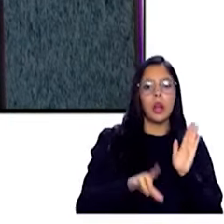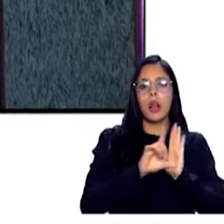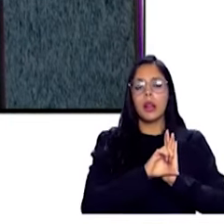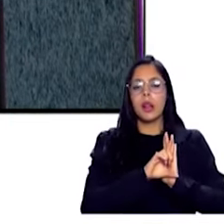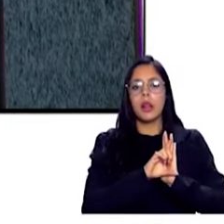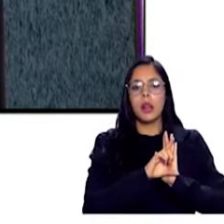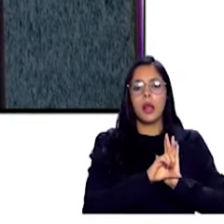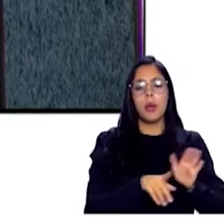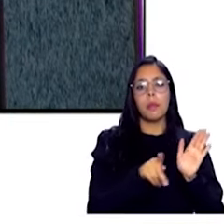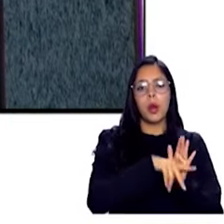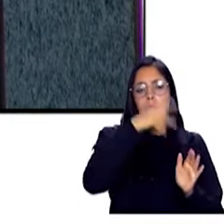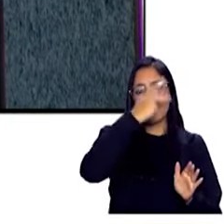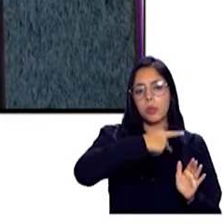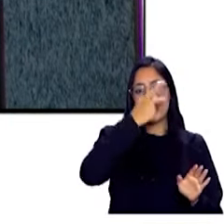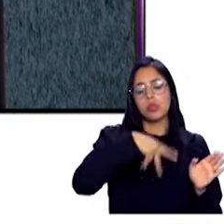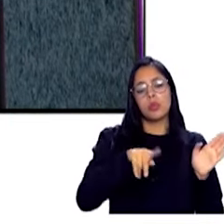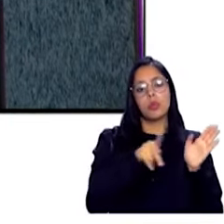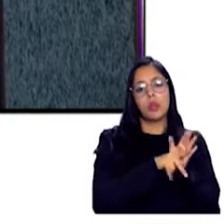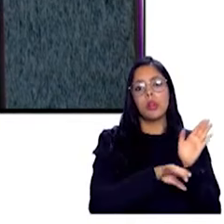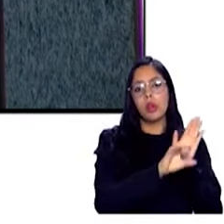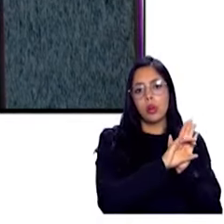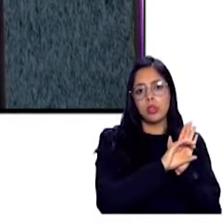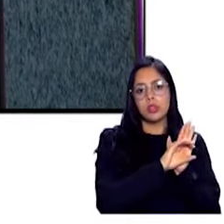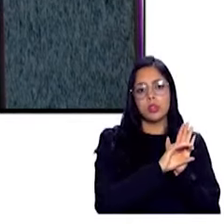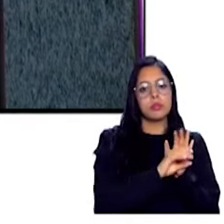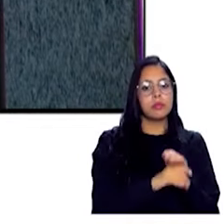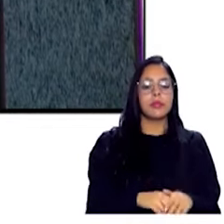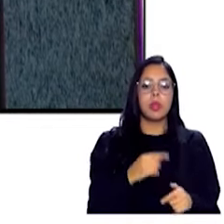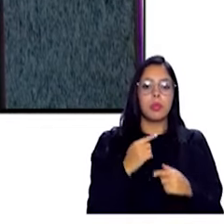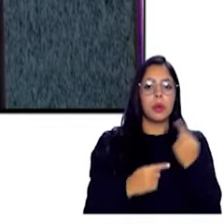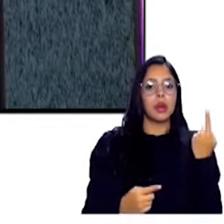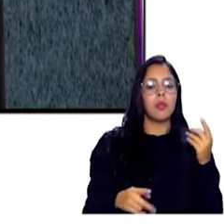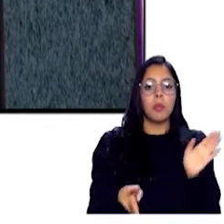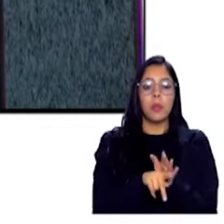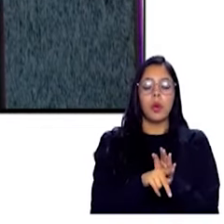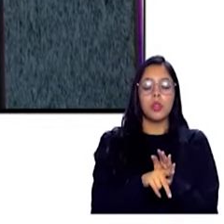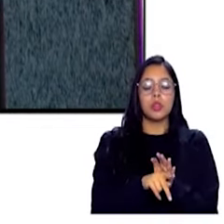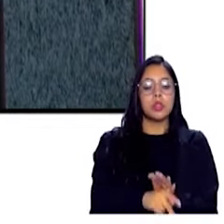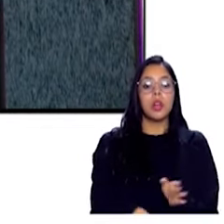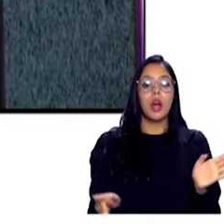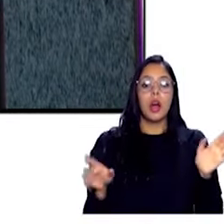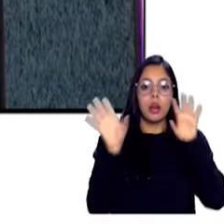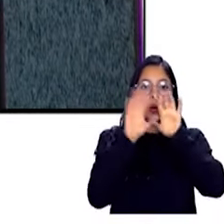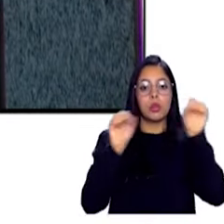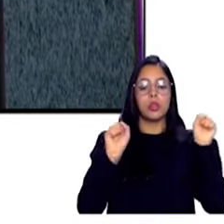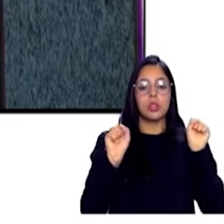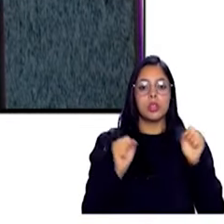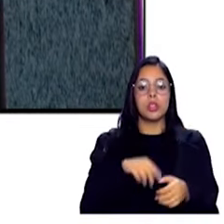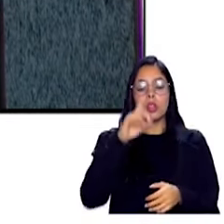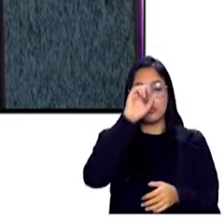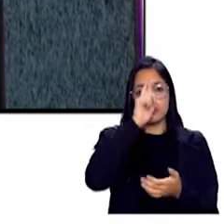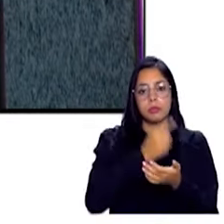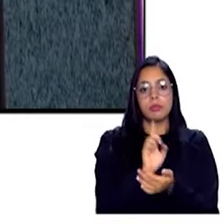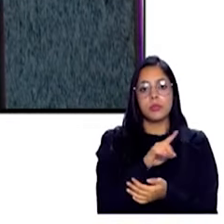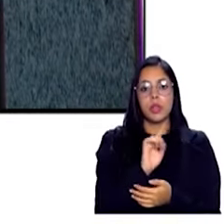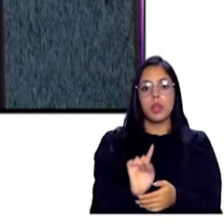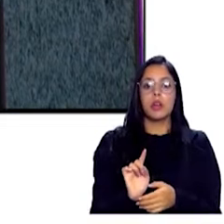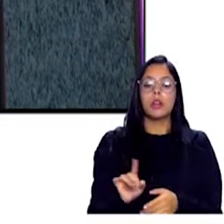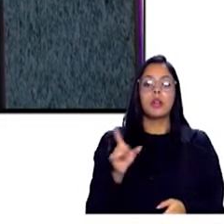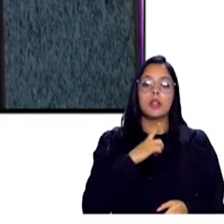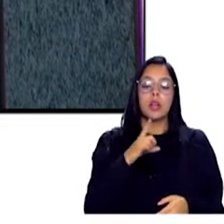interpretação final da corte de cassação das próprias seções Unidas exemplo disso é o artigo